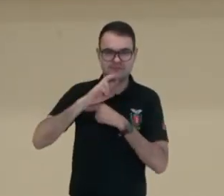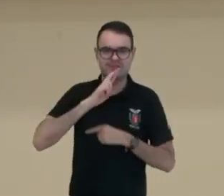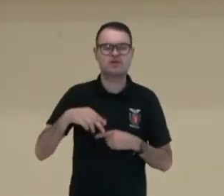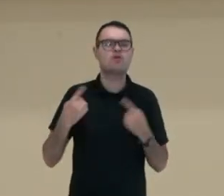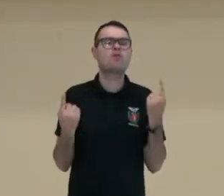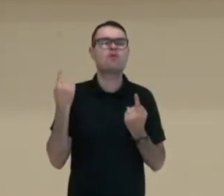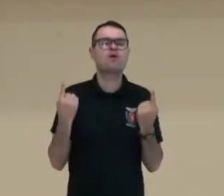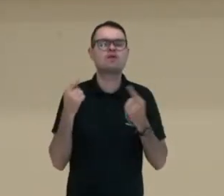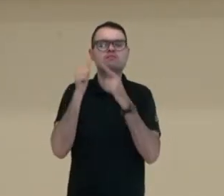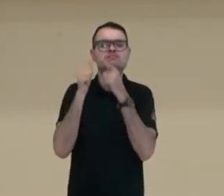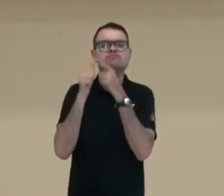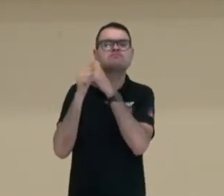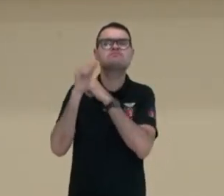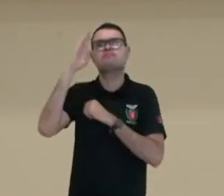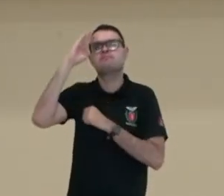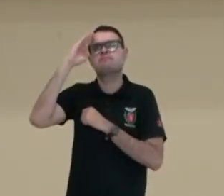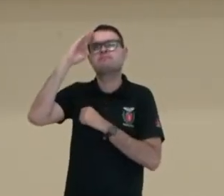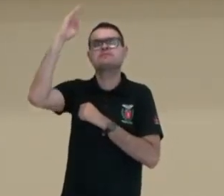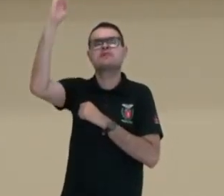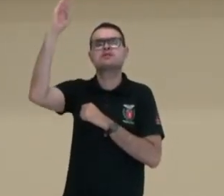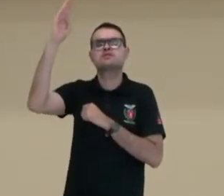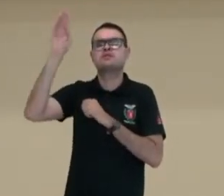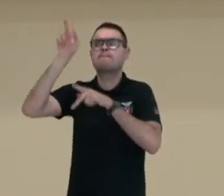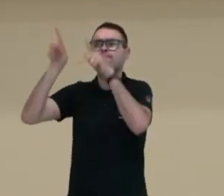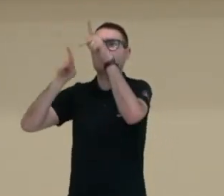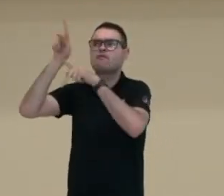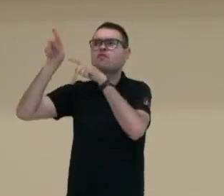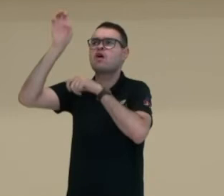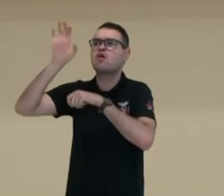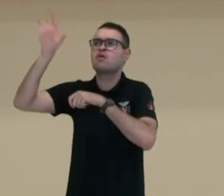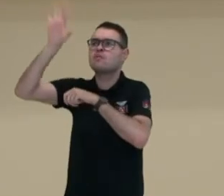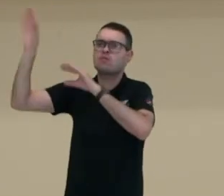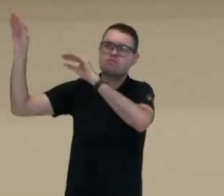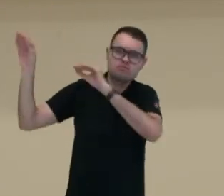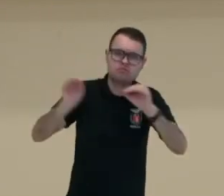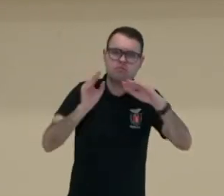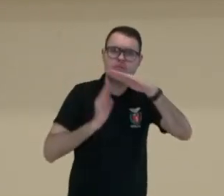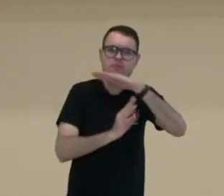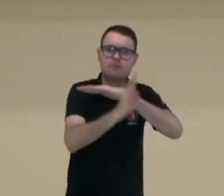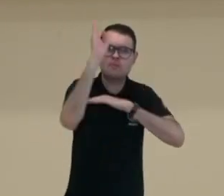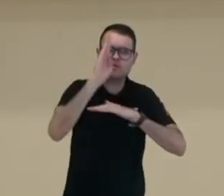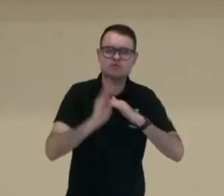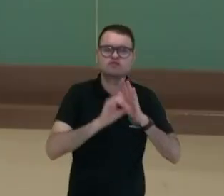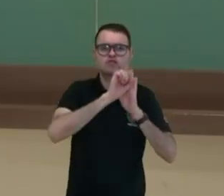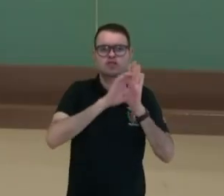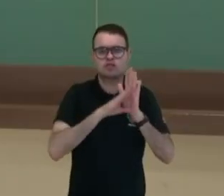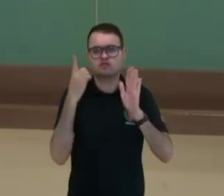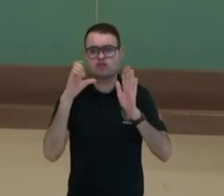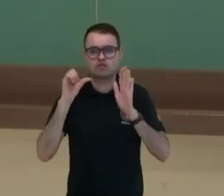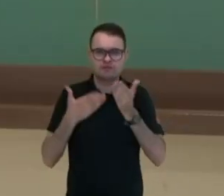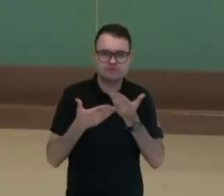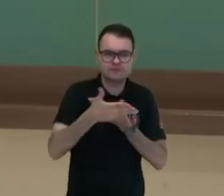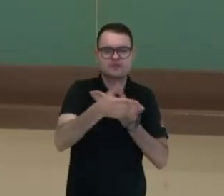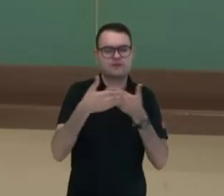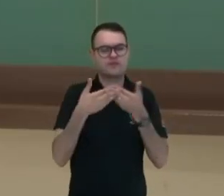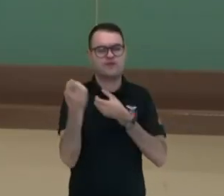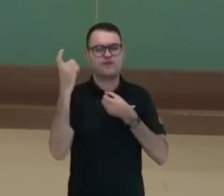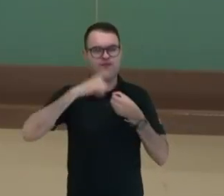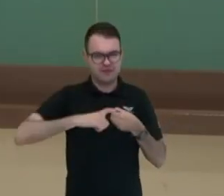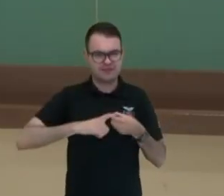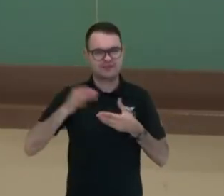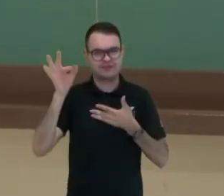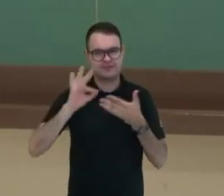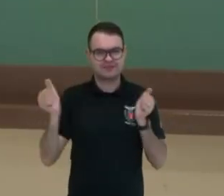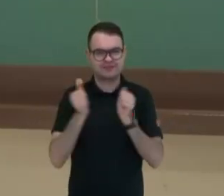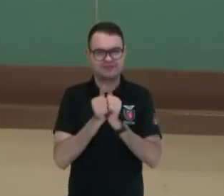quais foram os principais povos europeus que imigraram para o Brasil a partir do século XIX, Daqui a pouco nós voltamos,